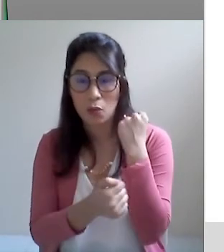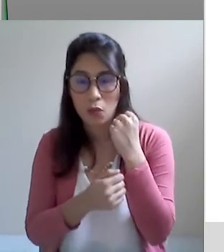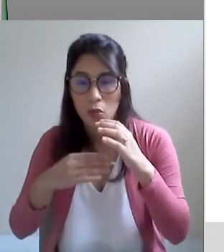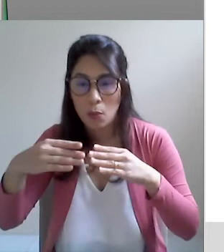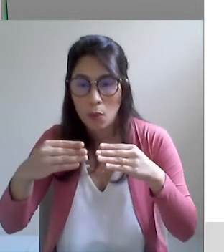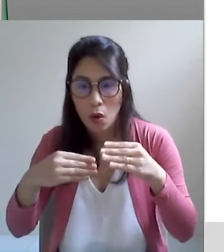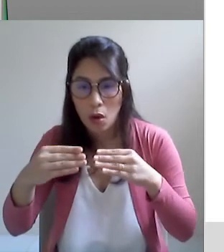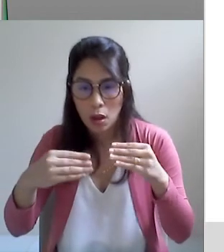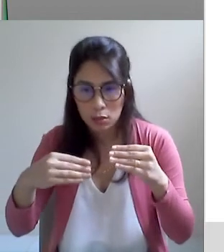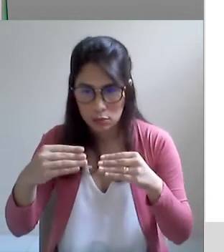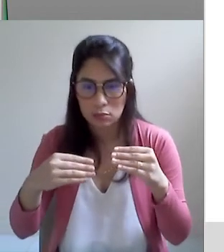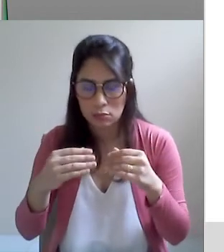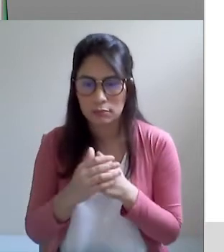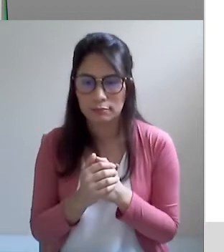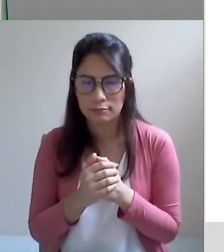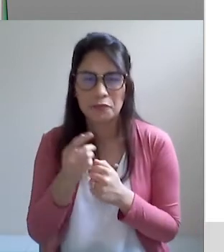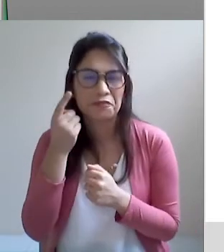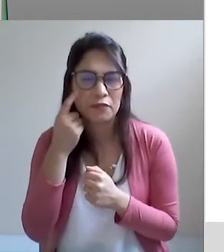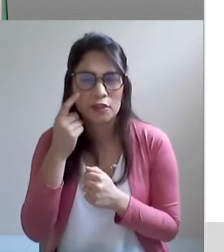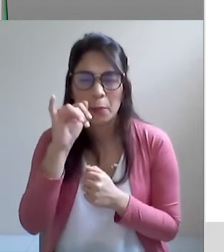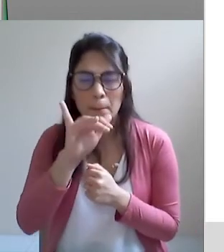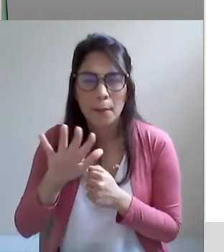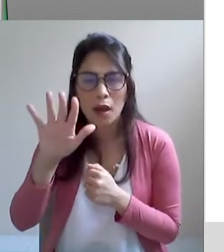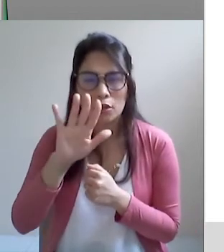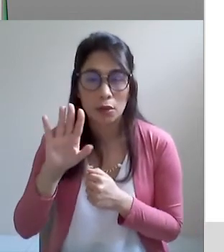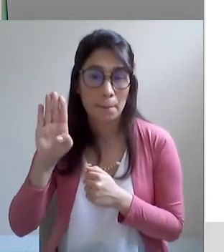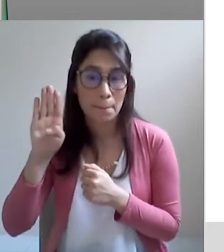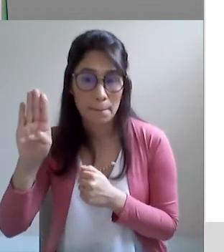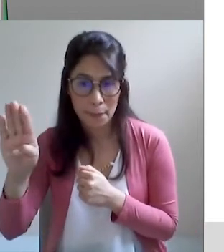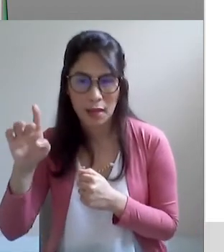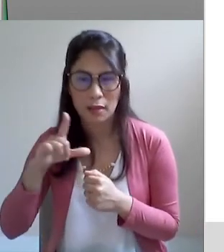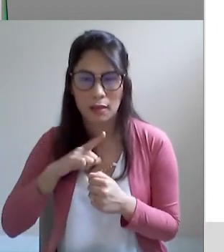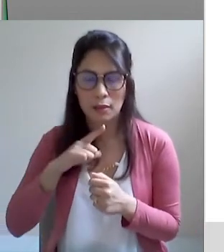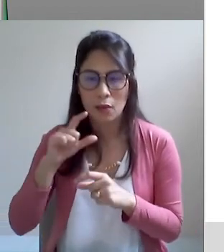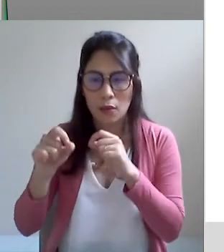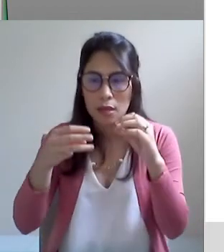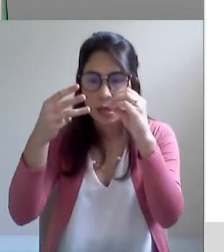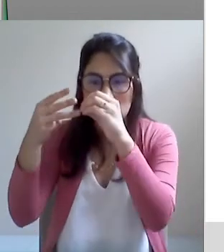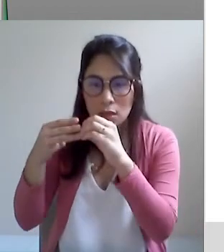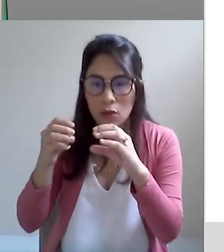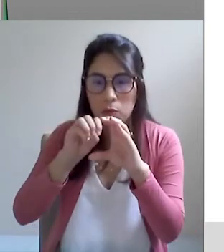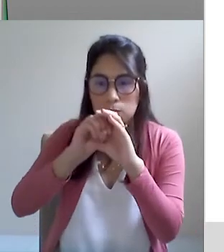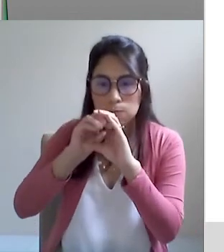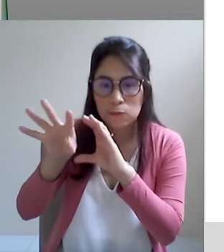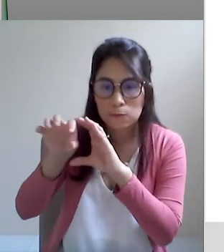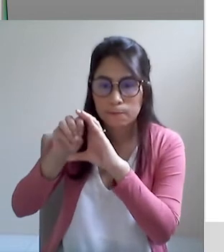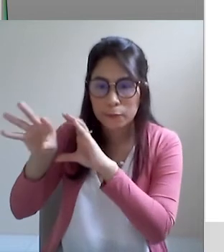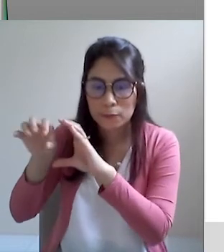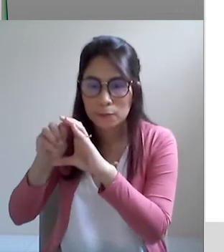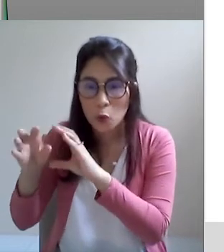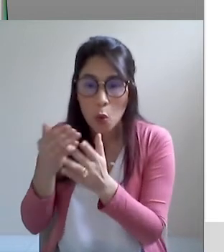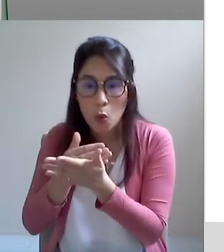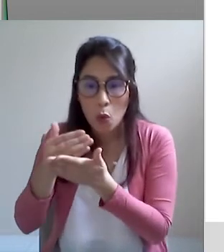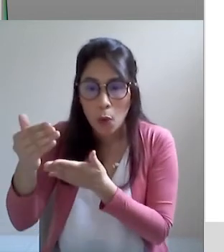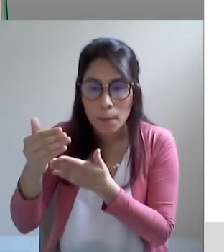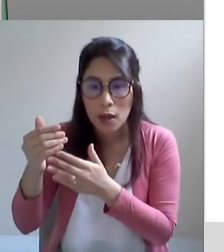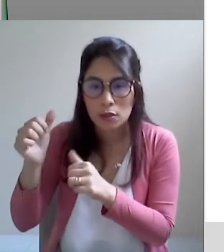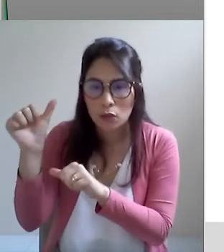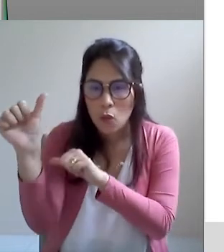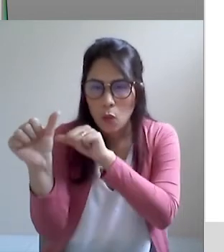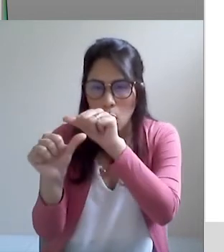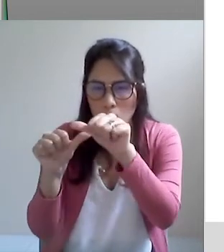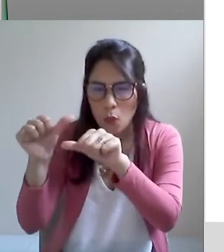não calcificada, ou seja, o osteoide. Na figura B, observa-se que